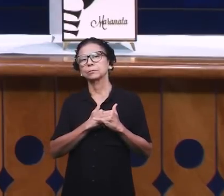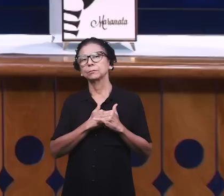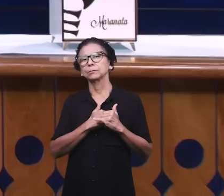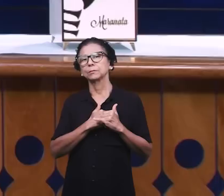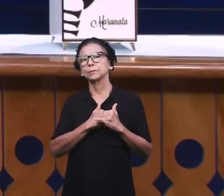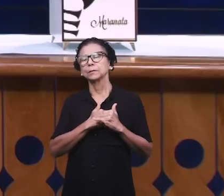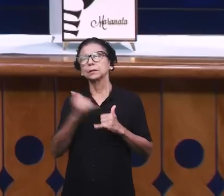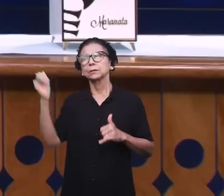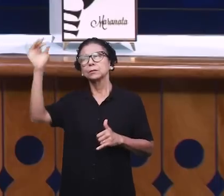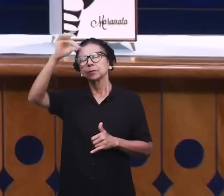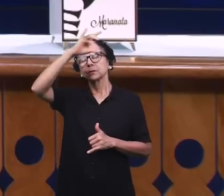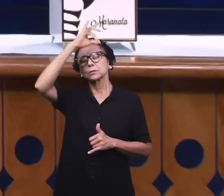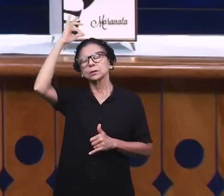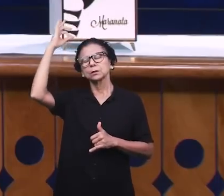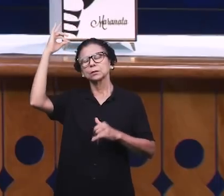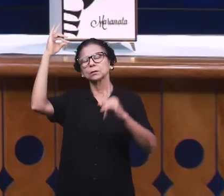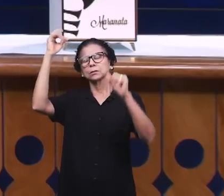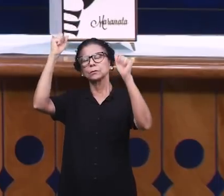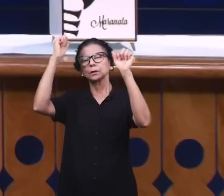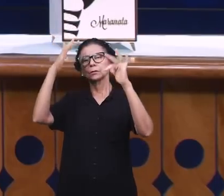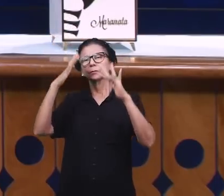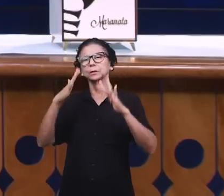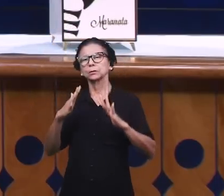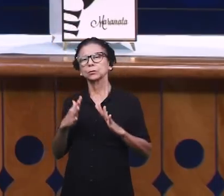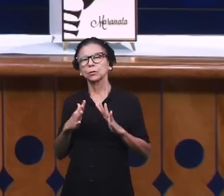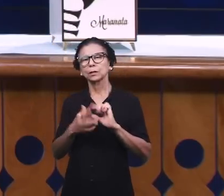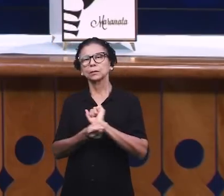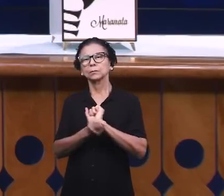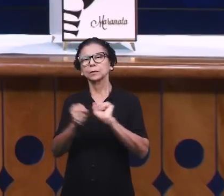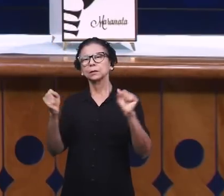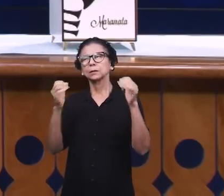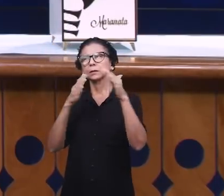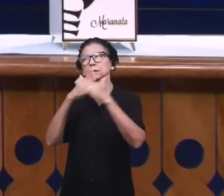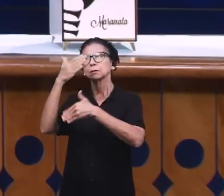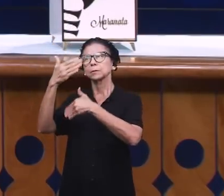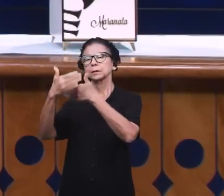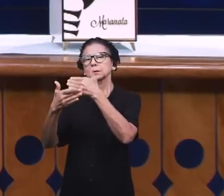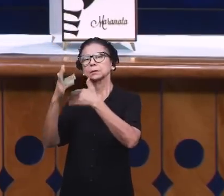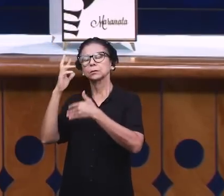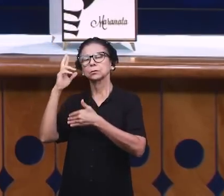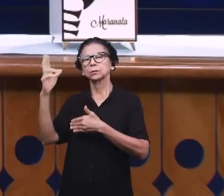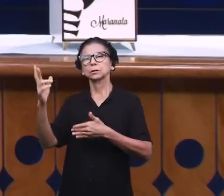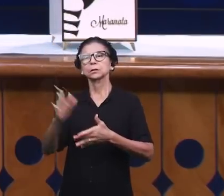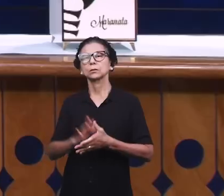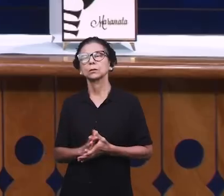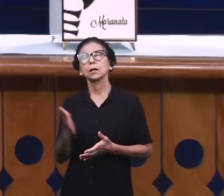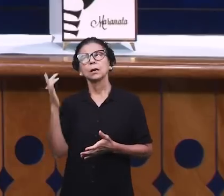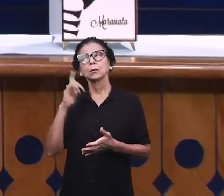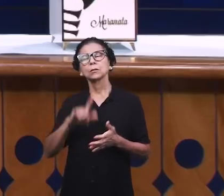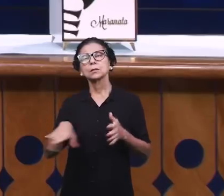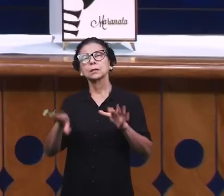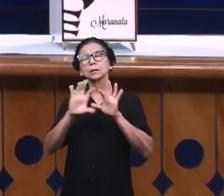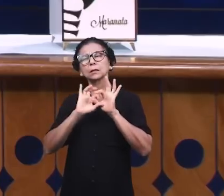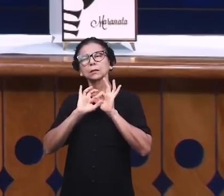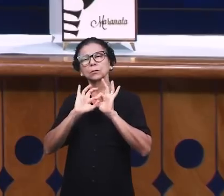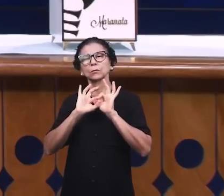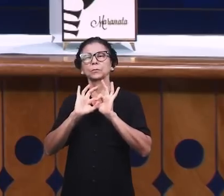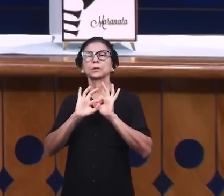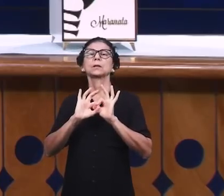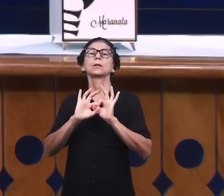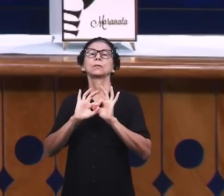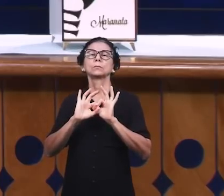Senhor, alcancemos esta bênção, o acesso à Tua presença e, uma vez em comunhão contigo, possamos alcançar, Senhor, aquilo que